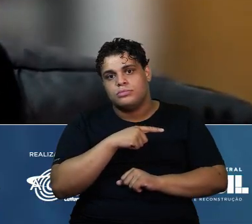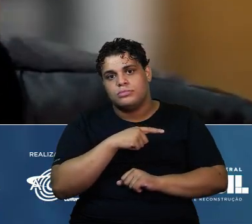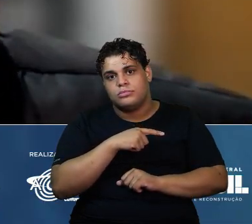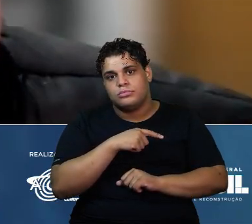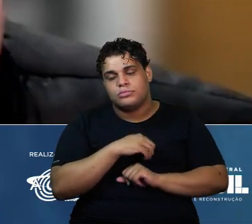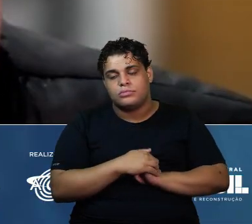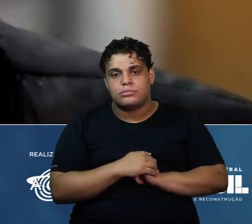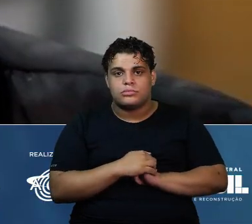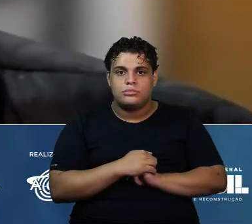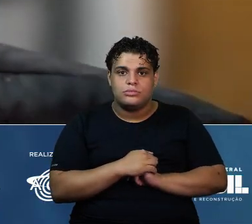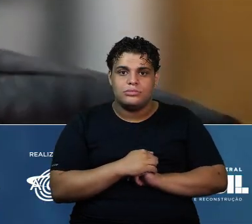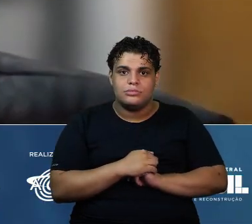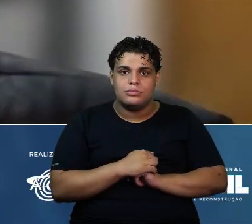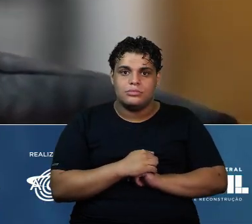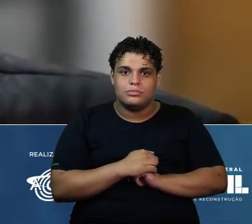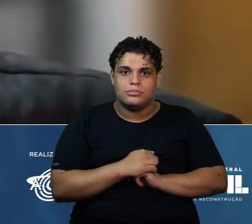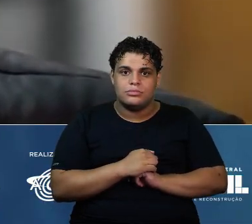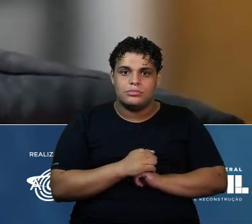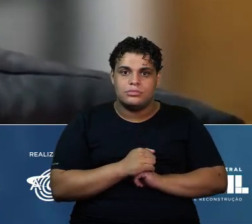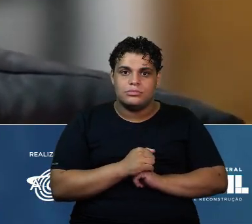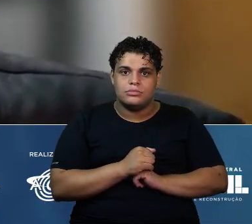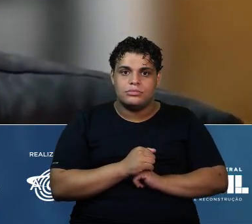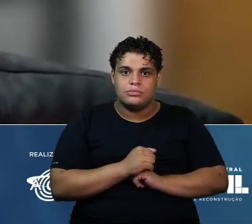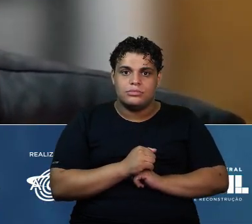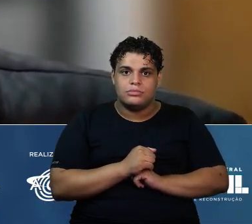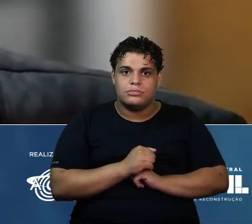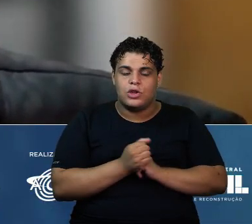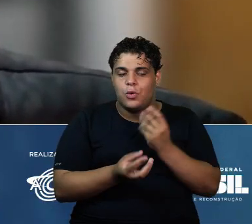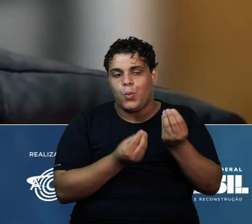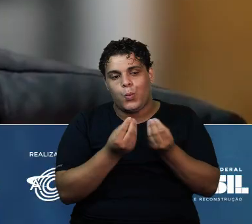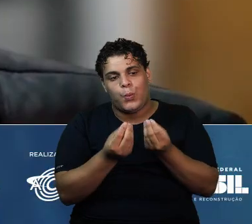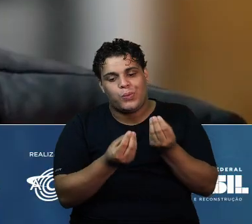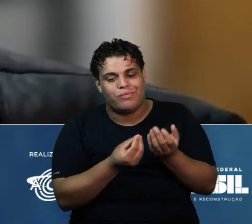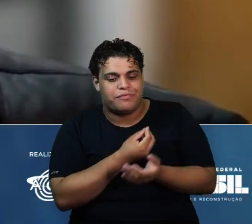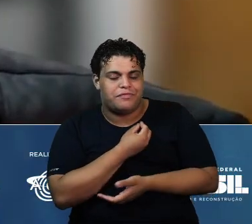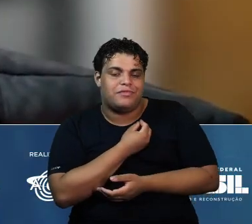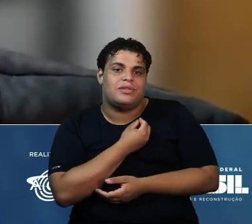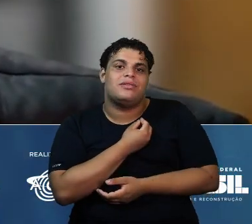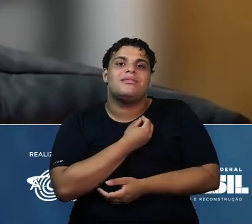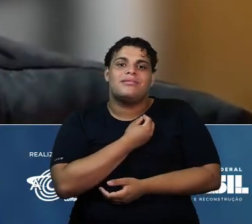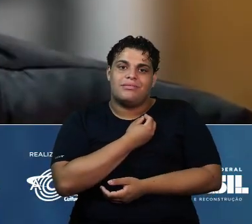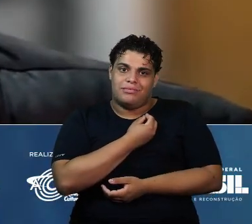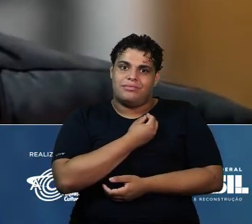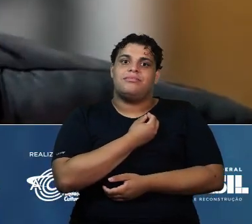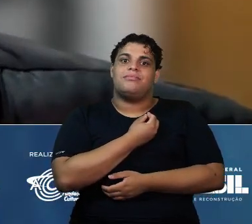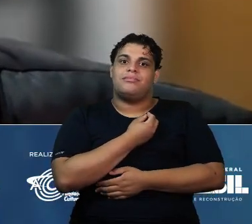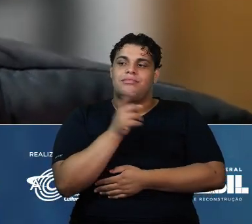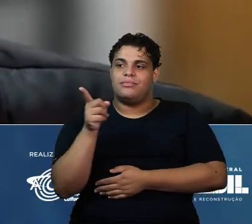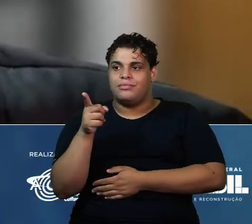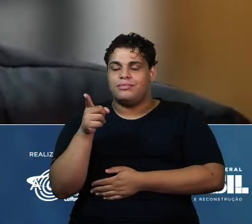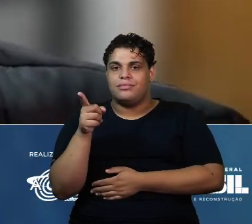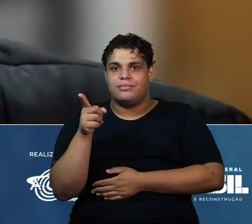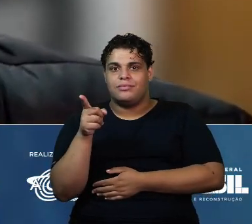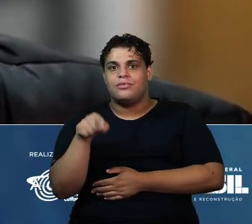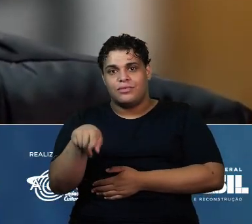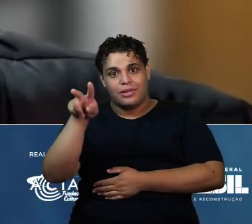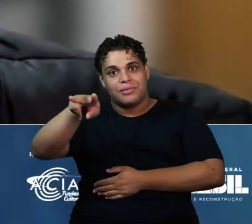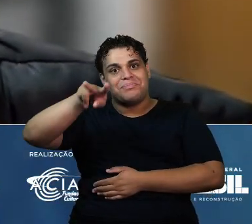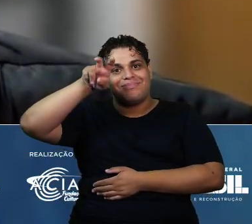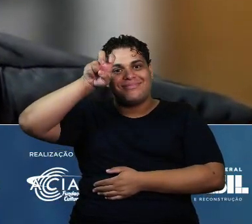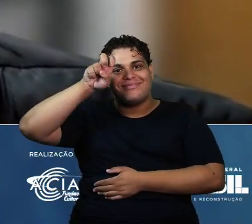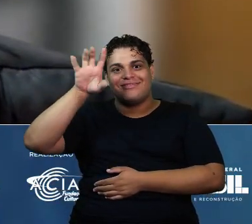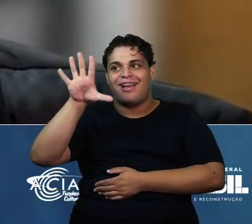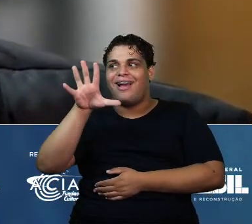elas vão encampar isso como uma forma de vida, né? Como o Rafael, você percebe que o Rafael